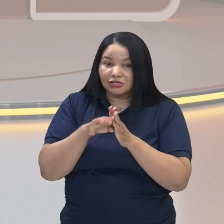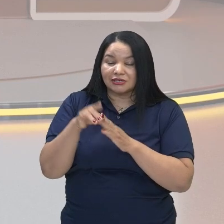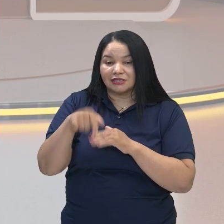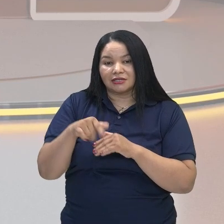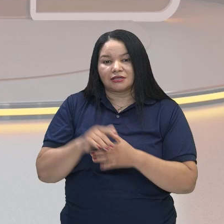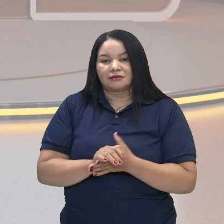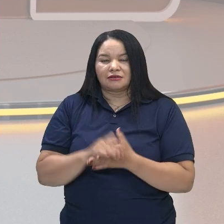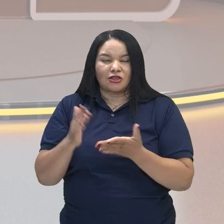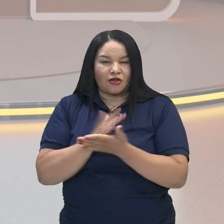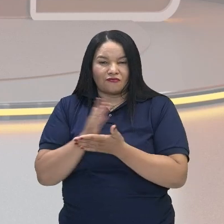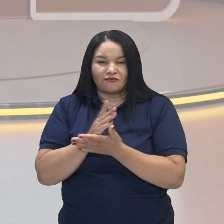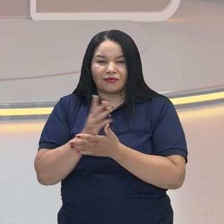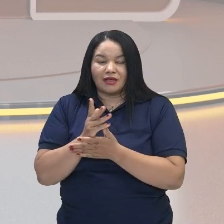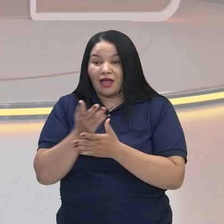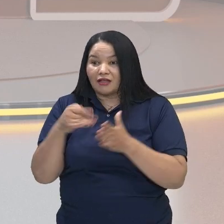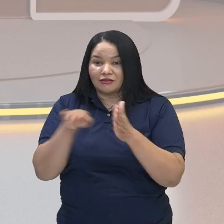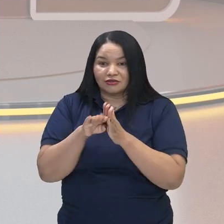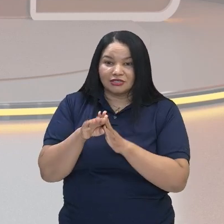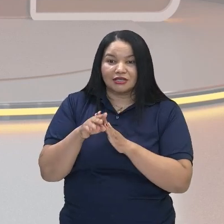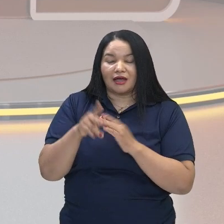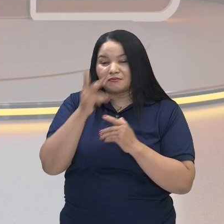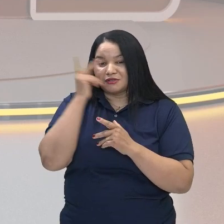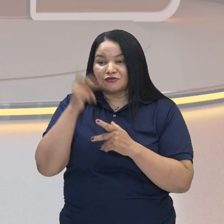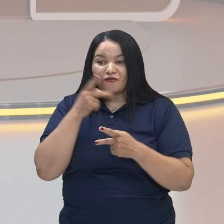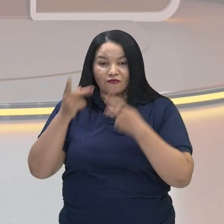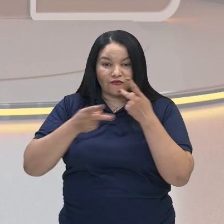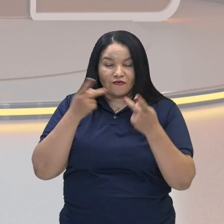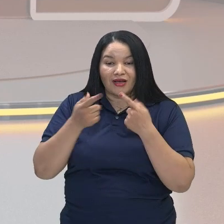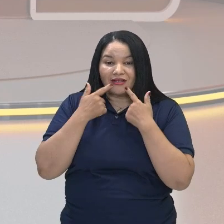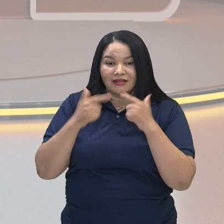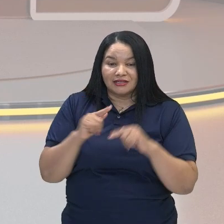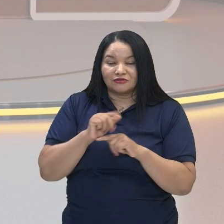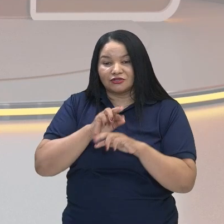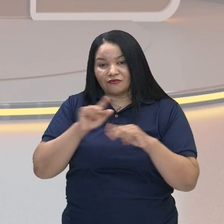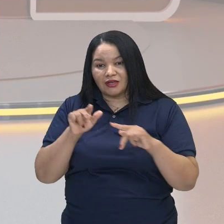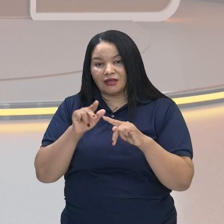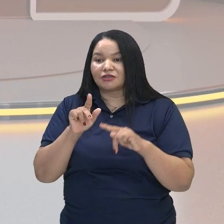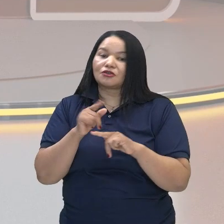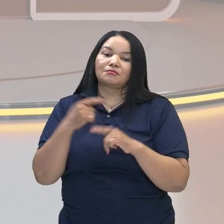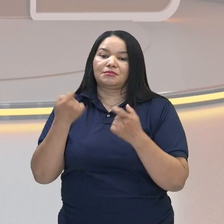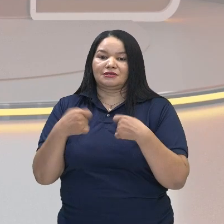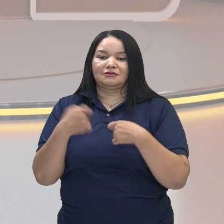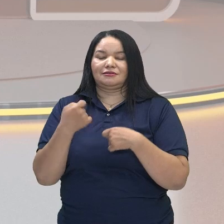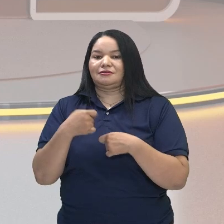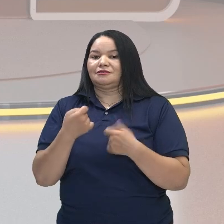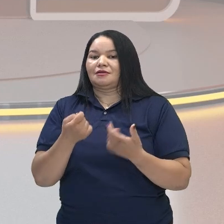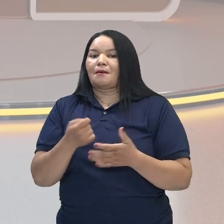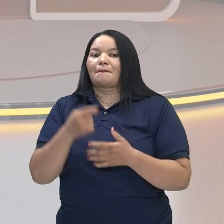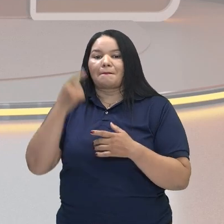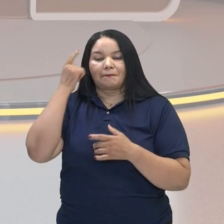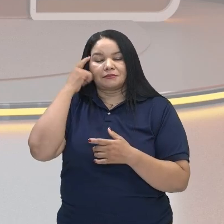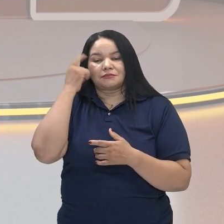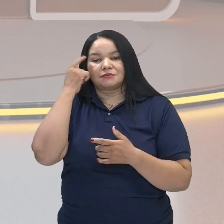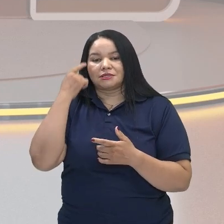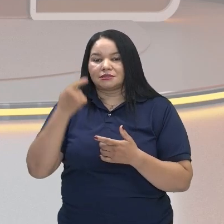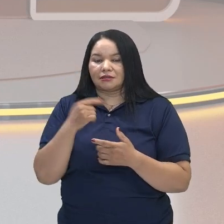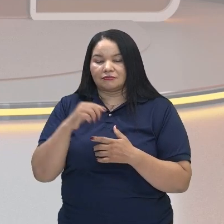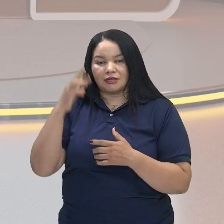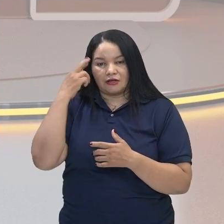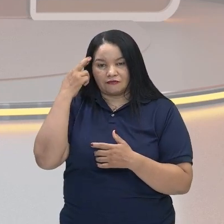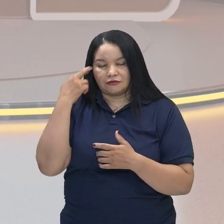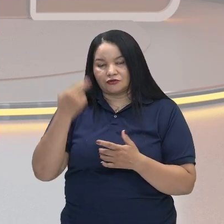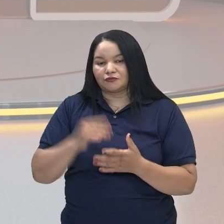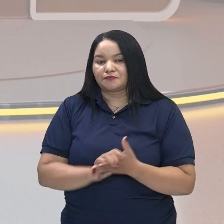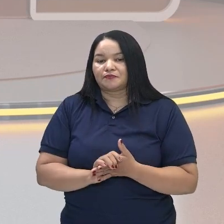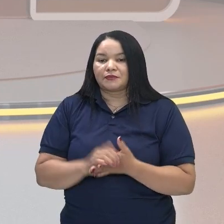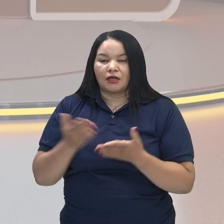em um local que fala um idioma diferente. Então, também nós temos que, às vezes, pensar em relação a isso, tá bom? E aí,